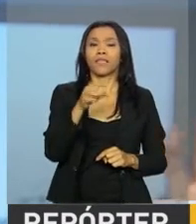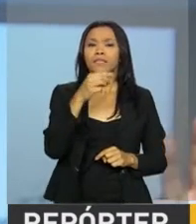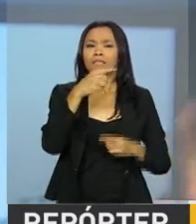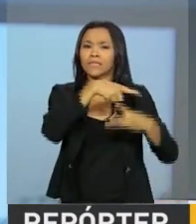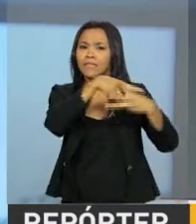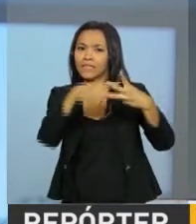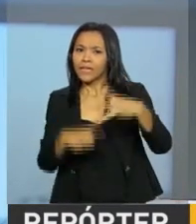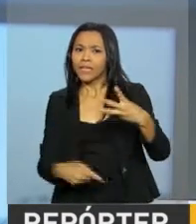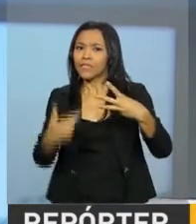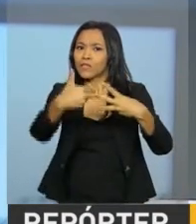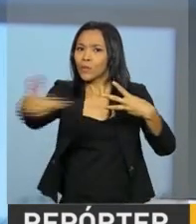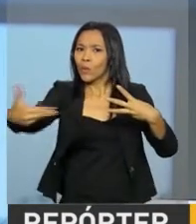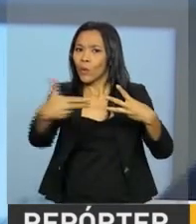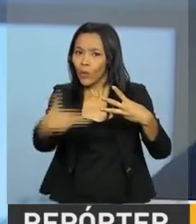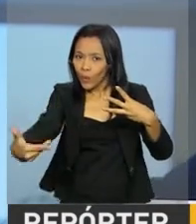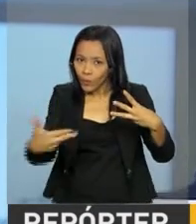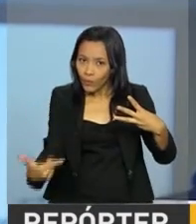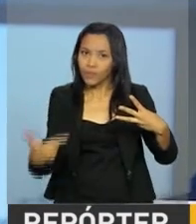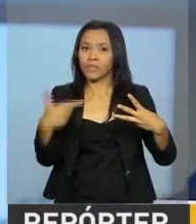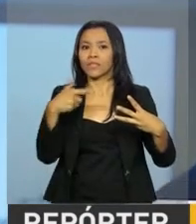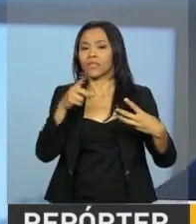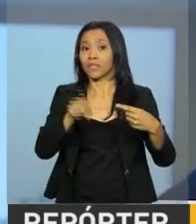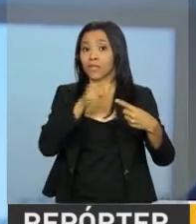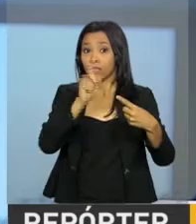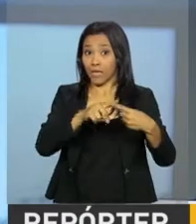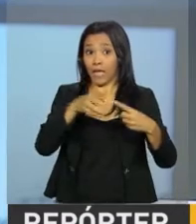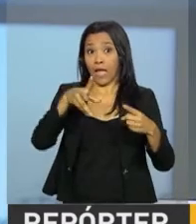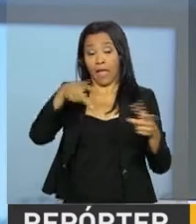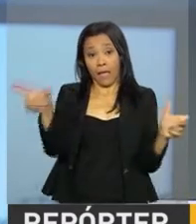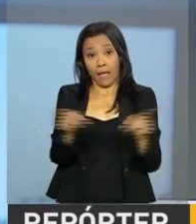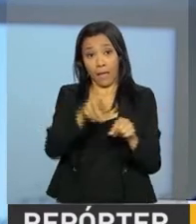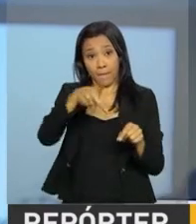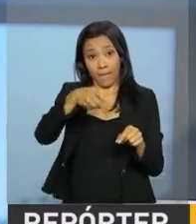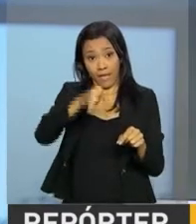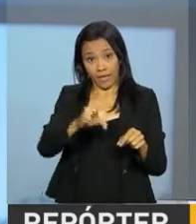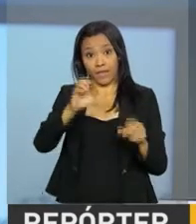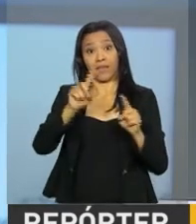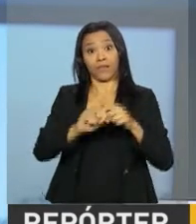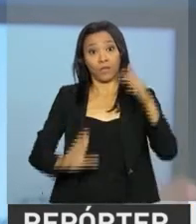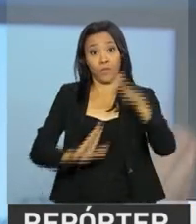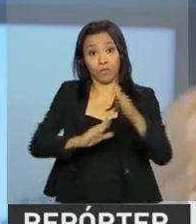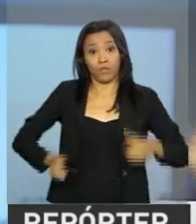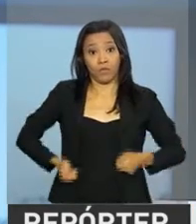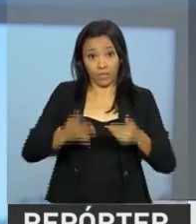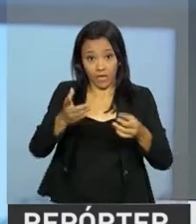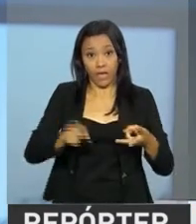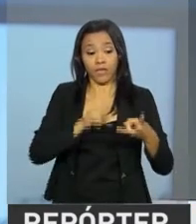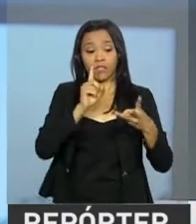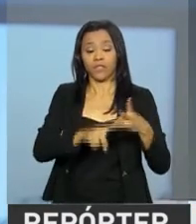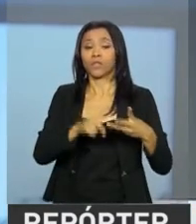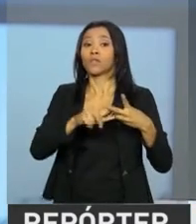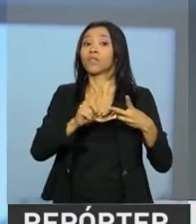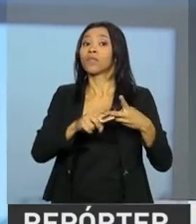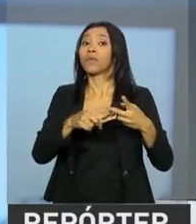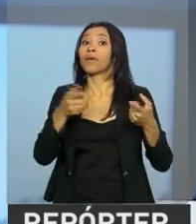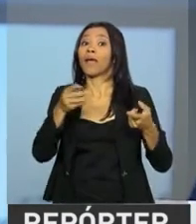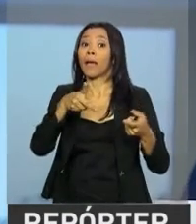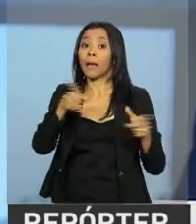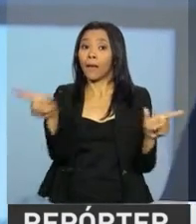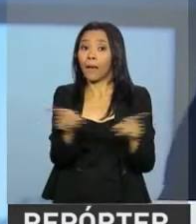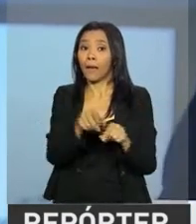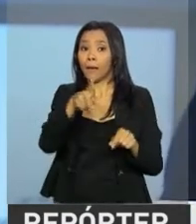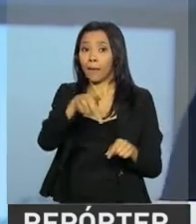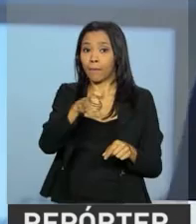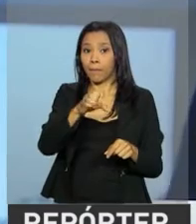3 pontos básicos de sustentação dessa agenda: a PEC do teto, a PEC da Previdência e eu vou chamar o terceiro